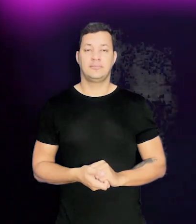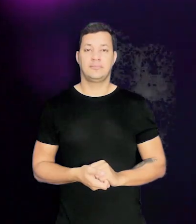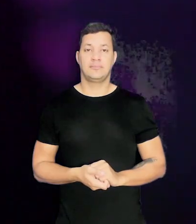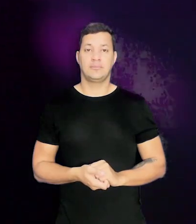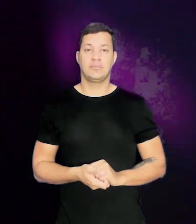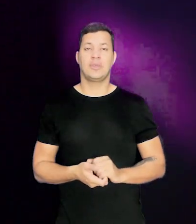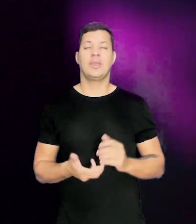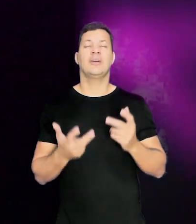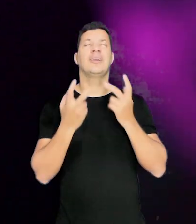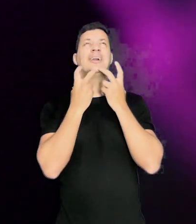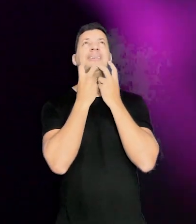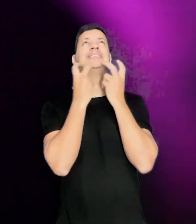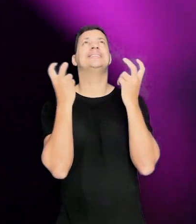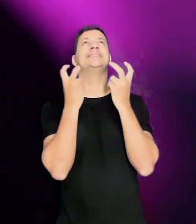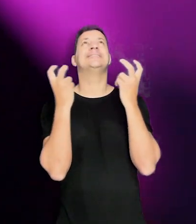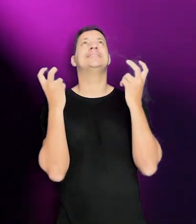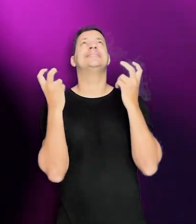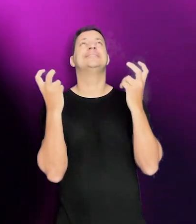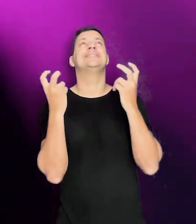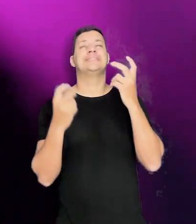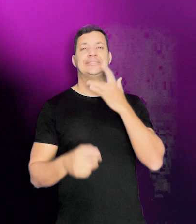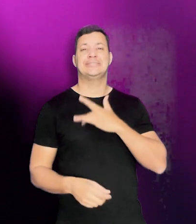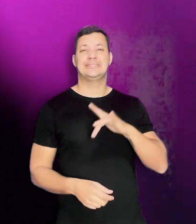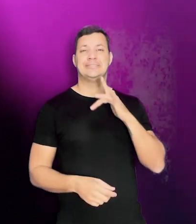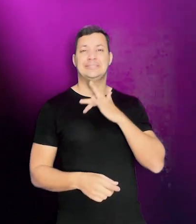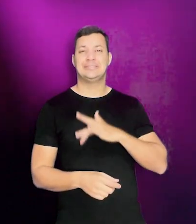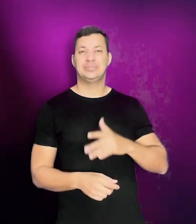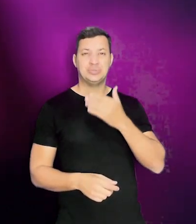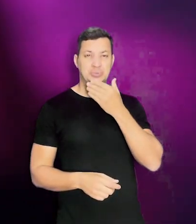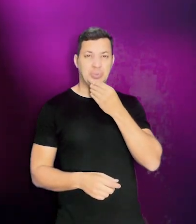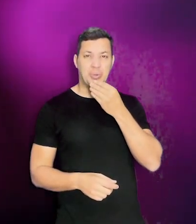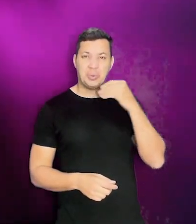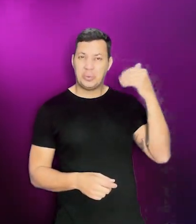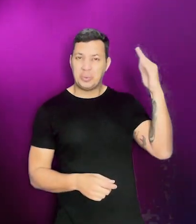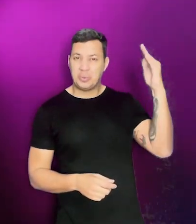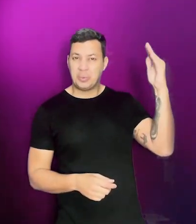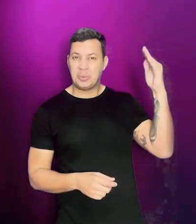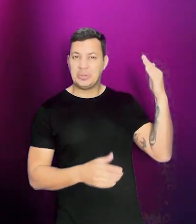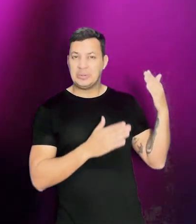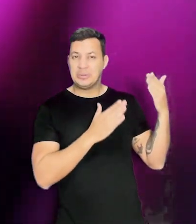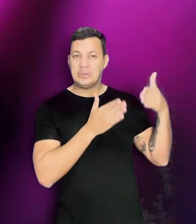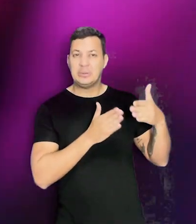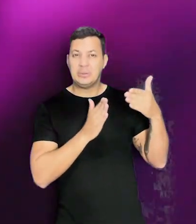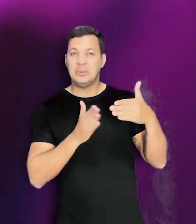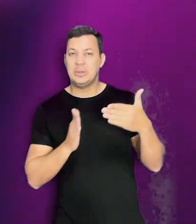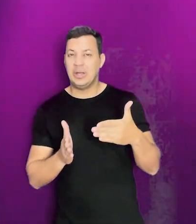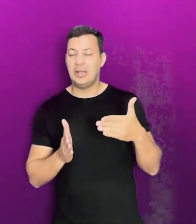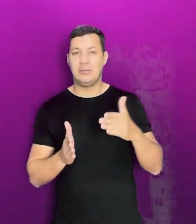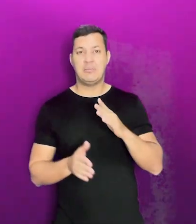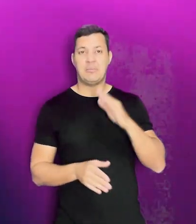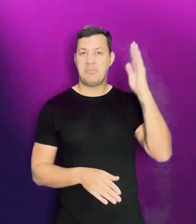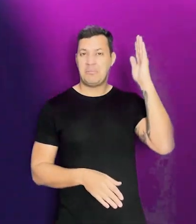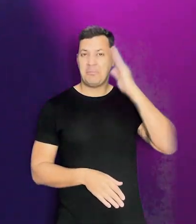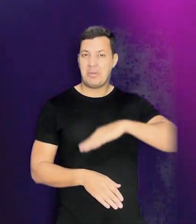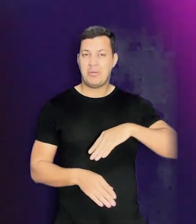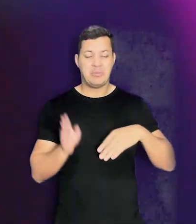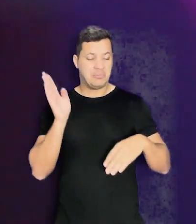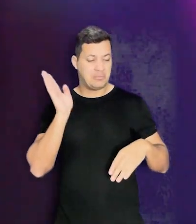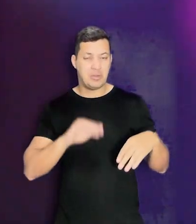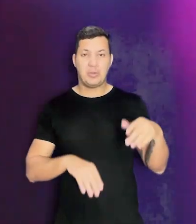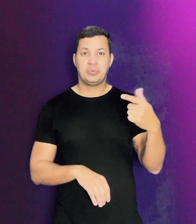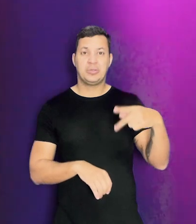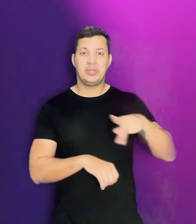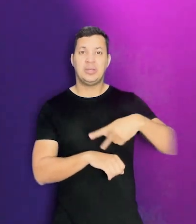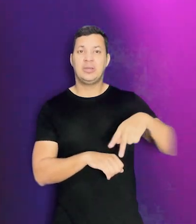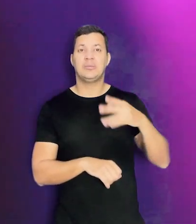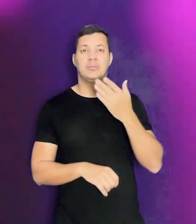Anhangá impiedoso, nos trouxe de longe os homens que o raio manejam cruentos, que vivem sem pátria, que